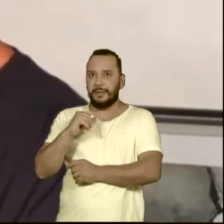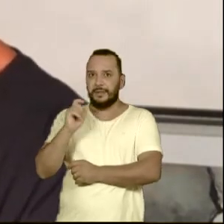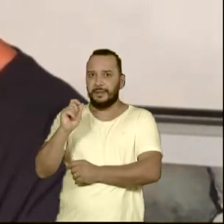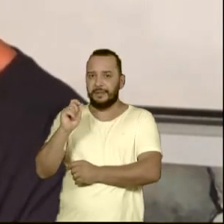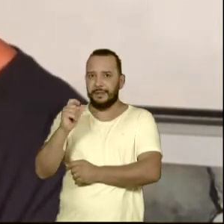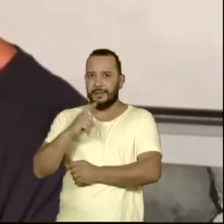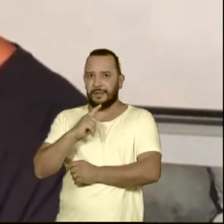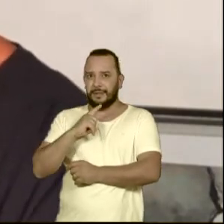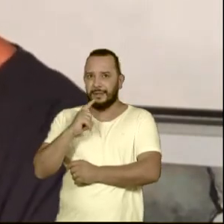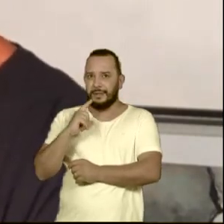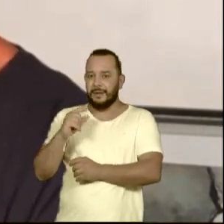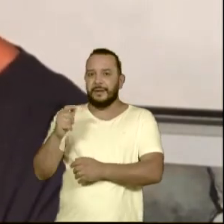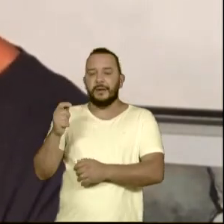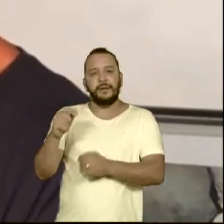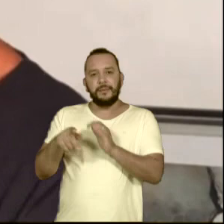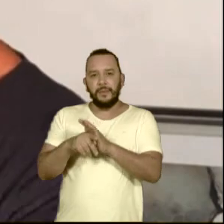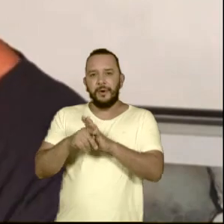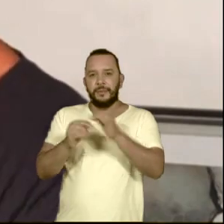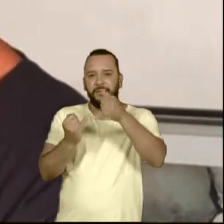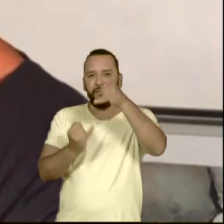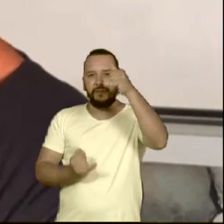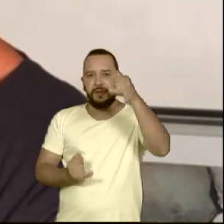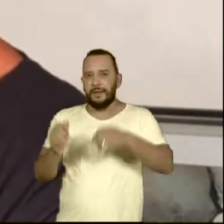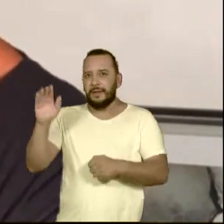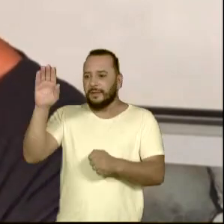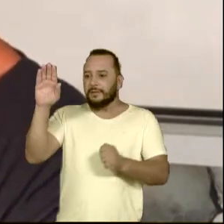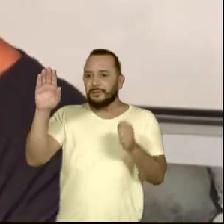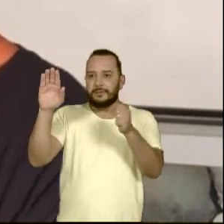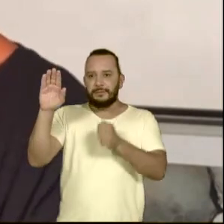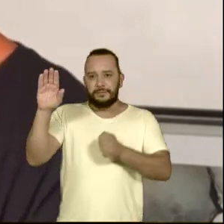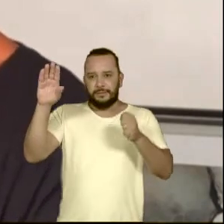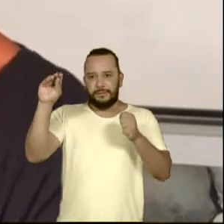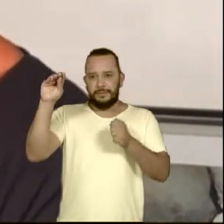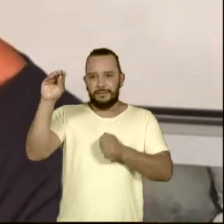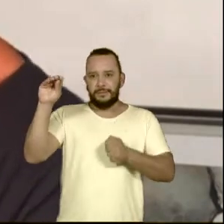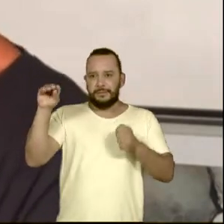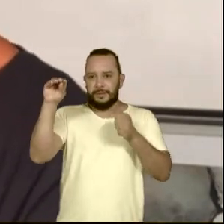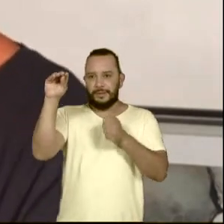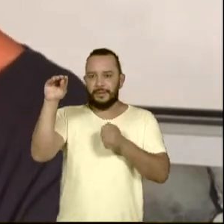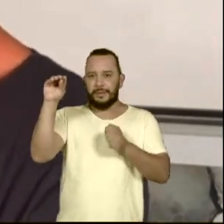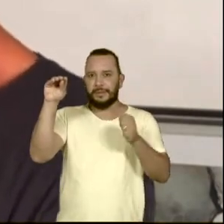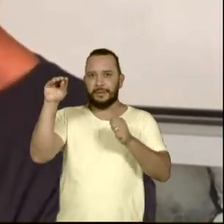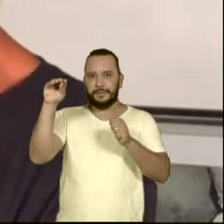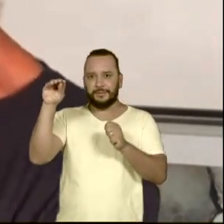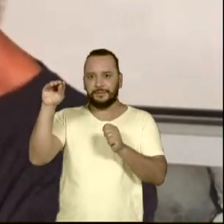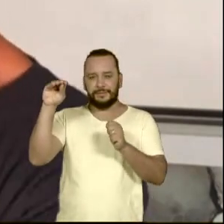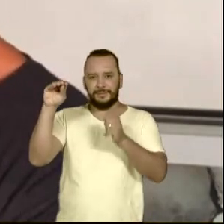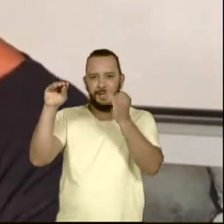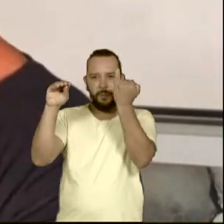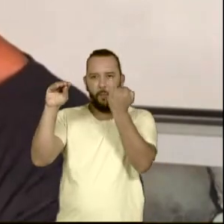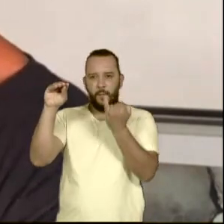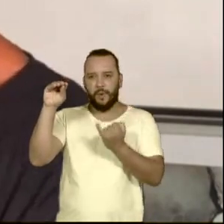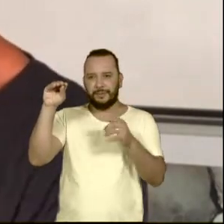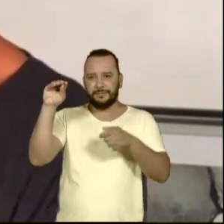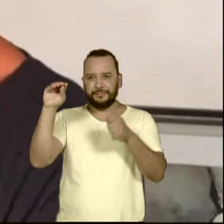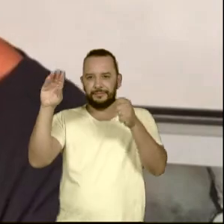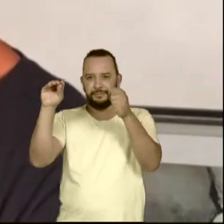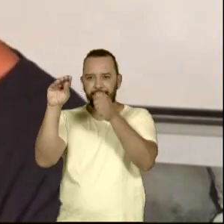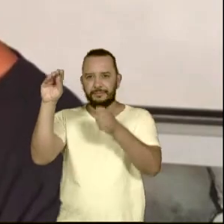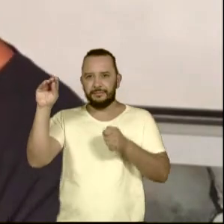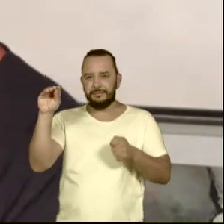gente chama de vara ou vareta, na mãozinha dele tem duas varetinhas, e ele é manipulado com a outra mão fora de quadro,